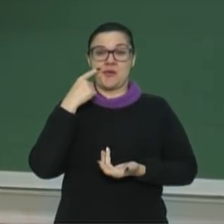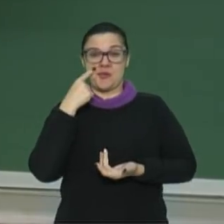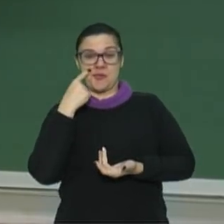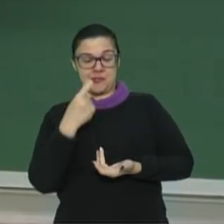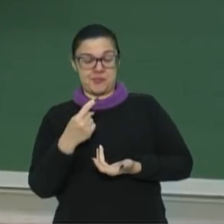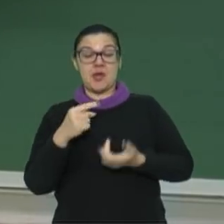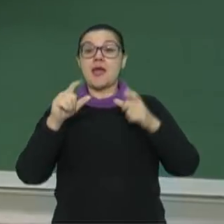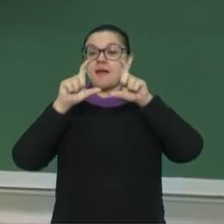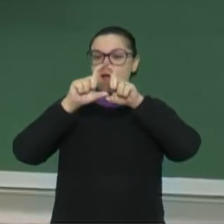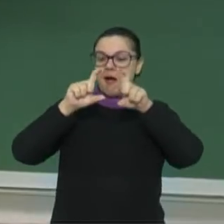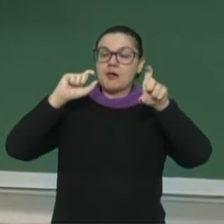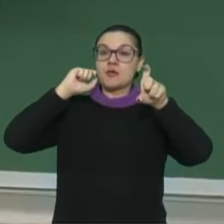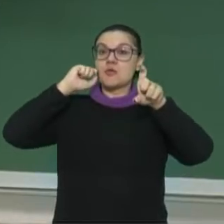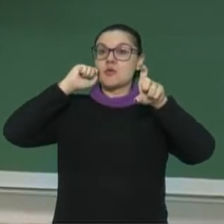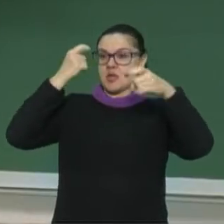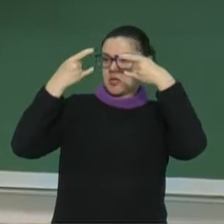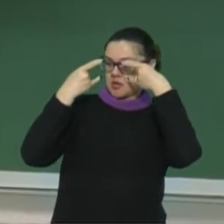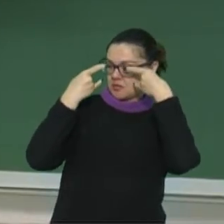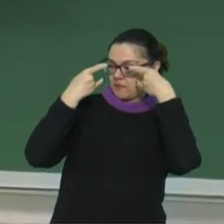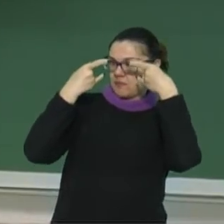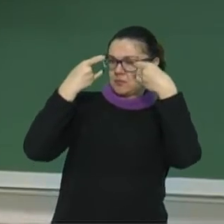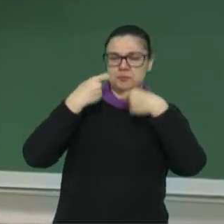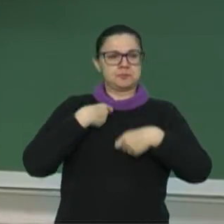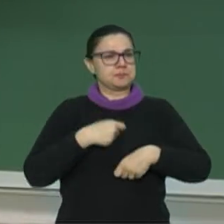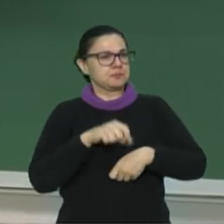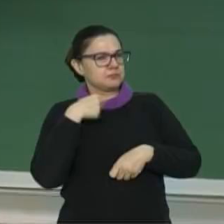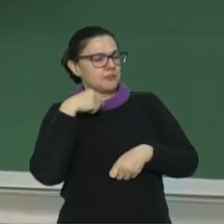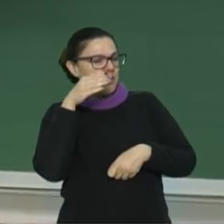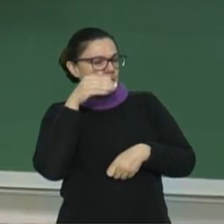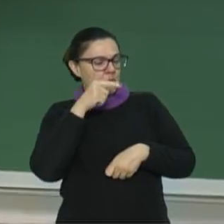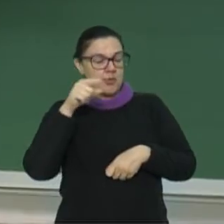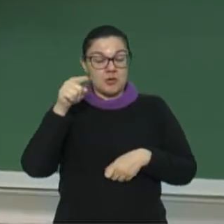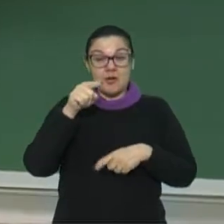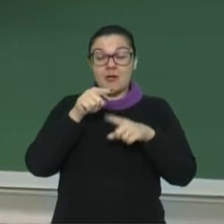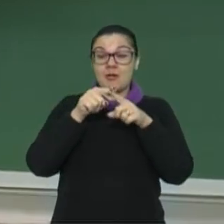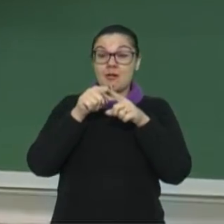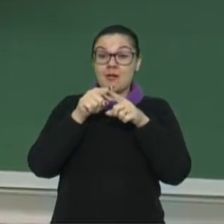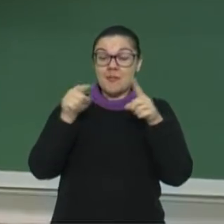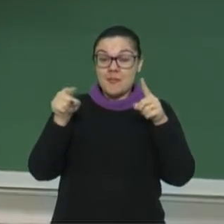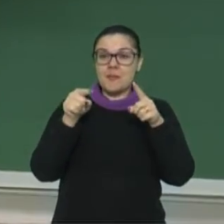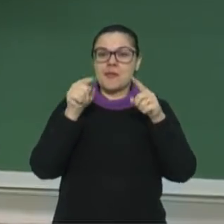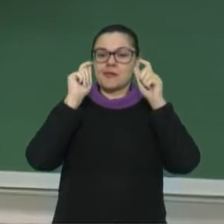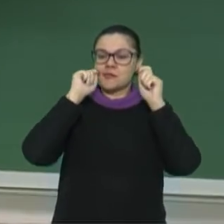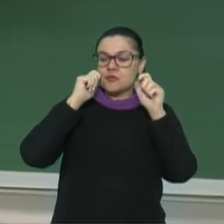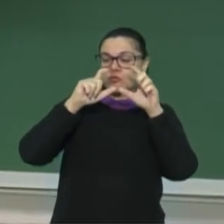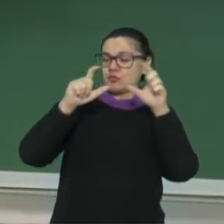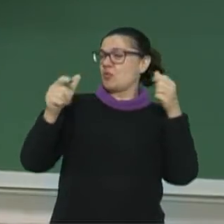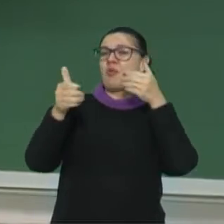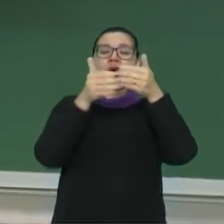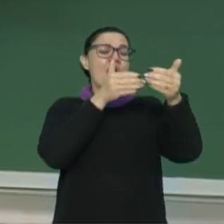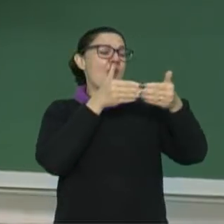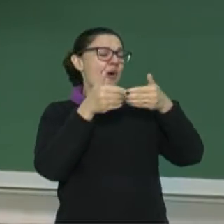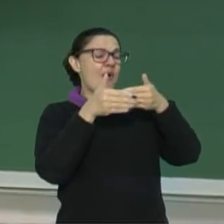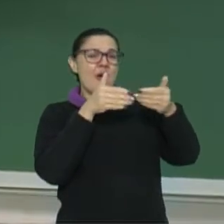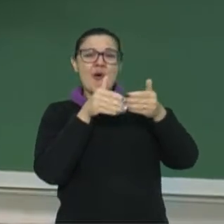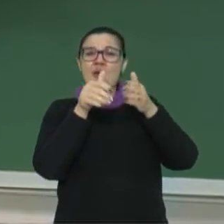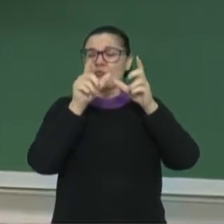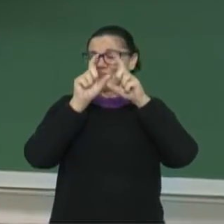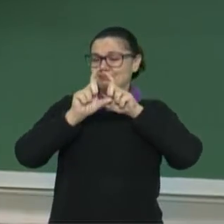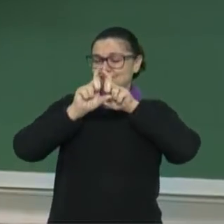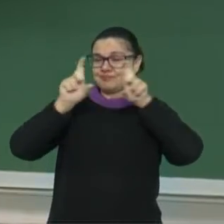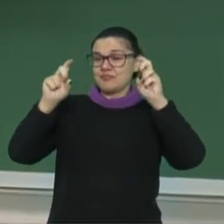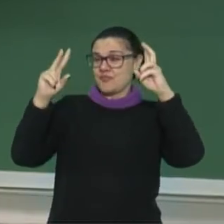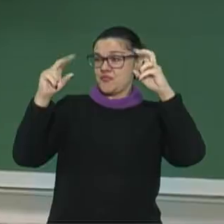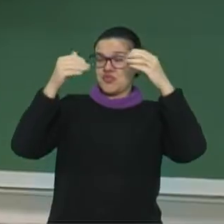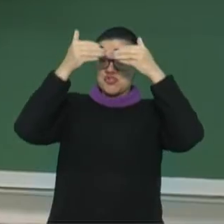que o negrito, ele vai, né, chamar atenção. Mas o negrito, ele acontece em todos os títulos, né,